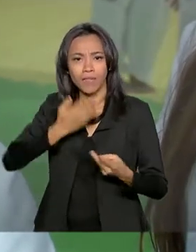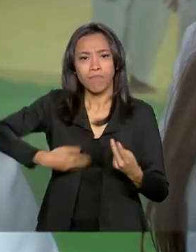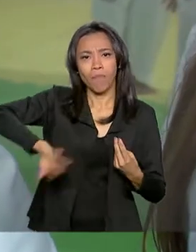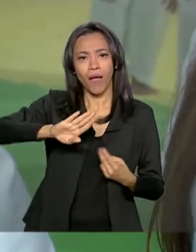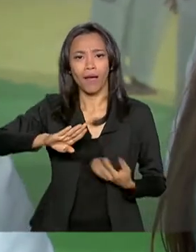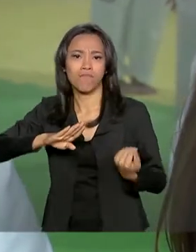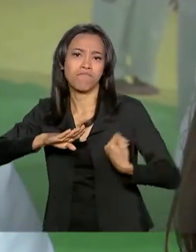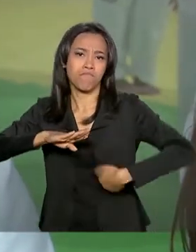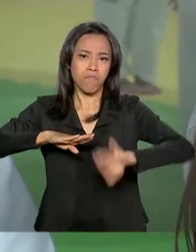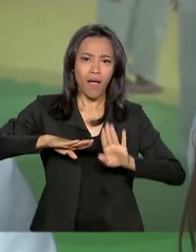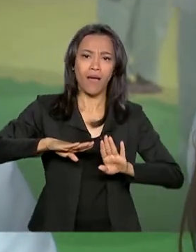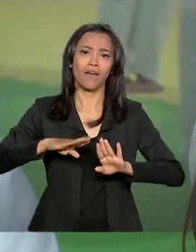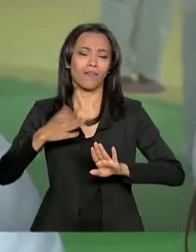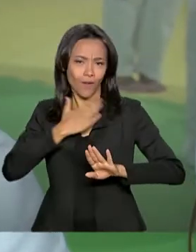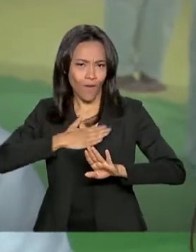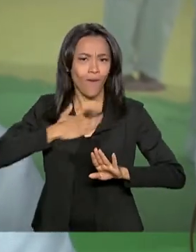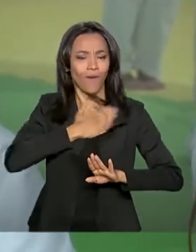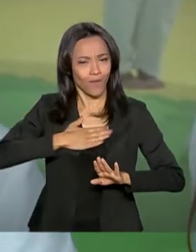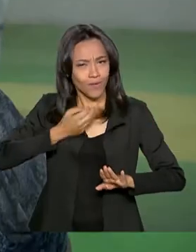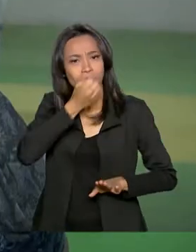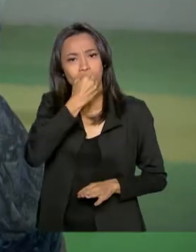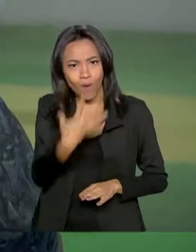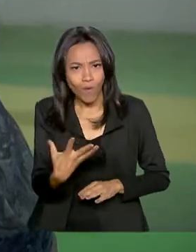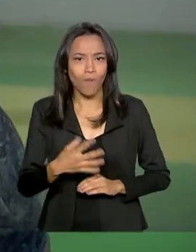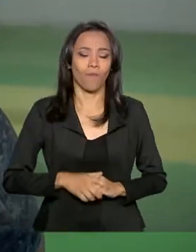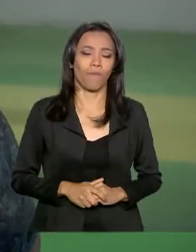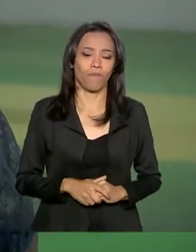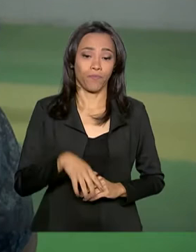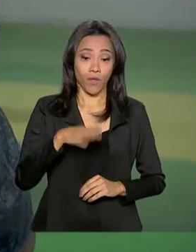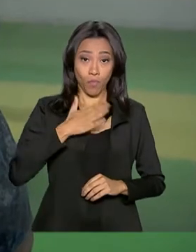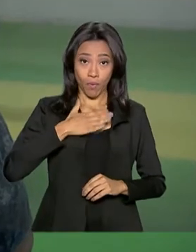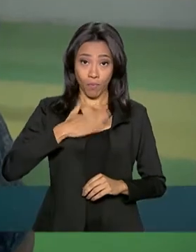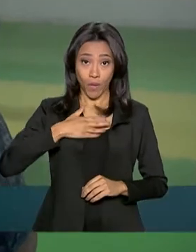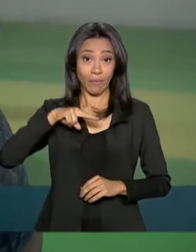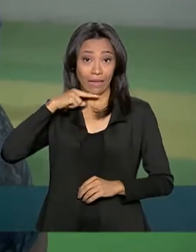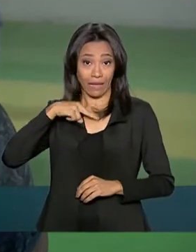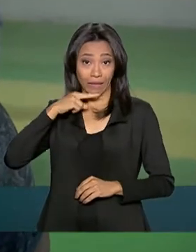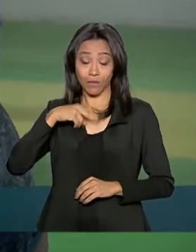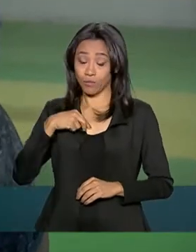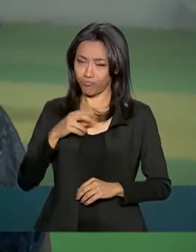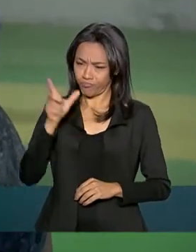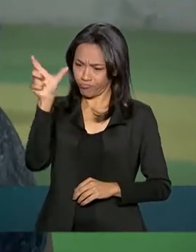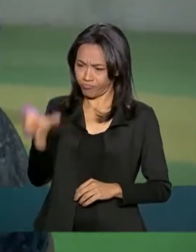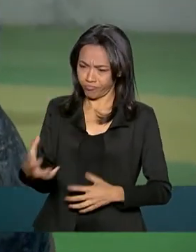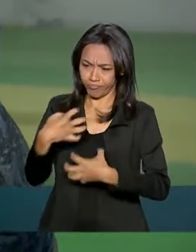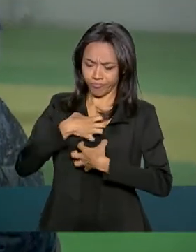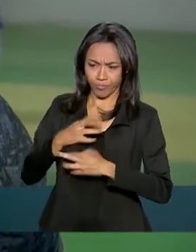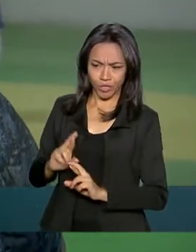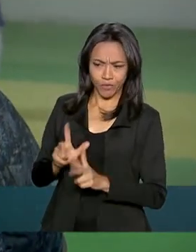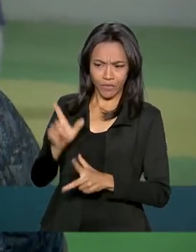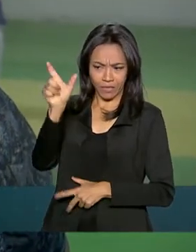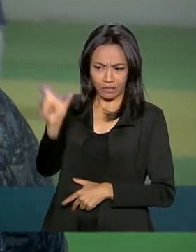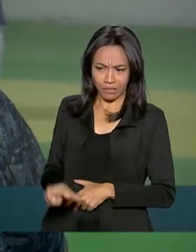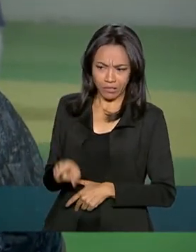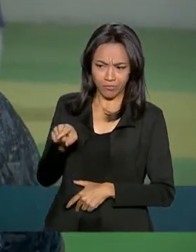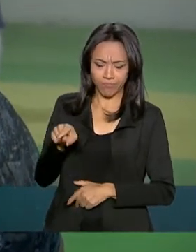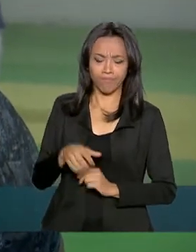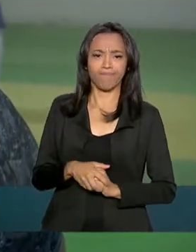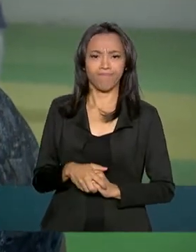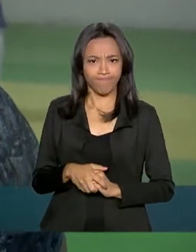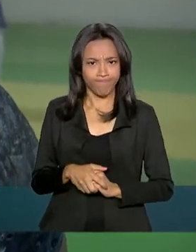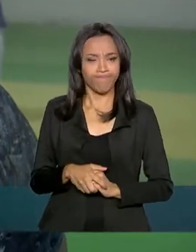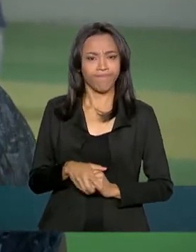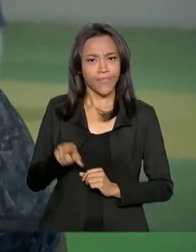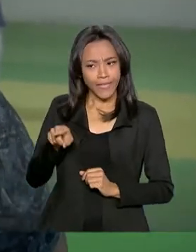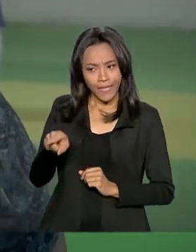fazer luta, chute. Muito bom. Pro meu neto, eu senti muita diferença, né? Ele ficou